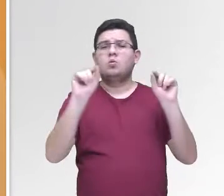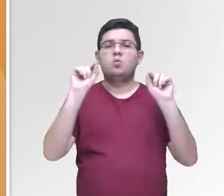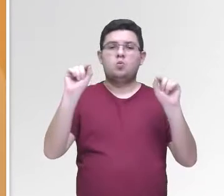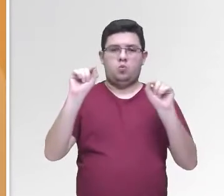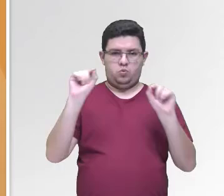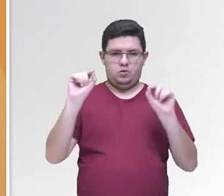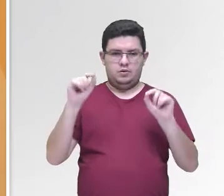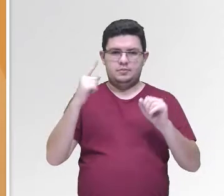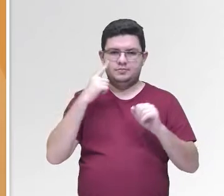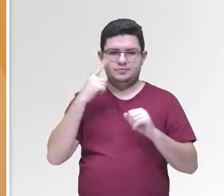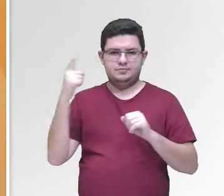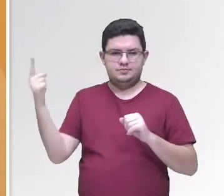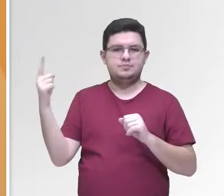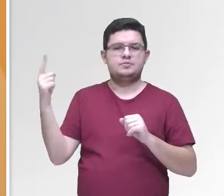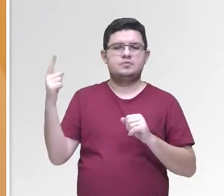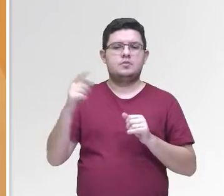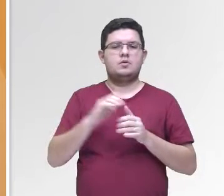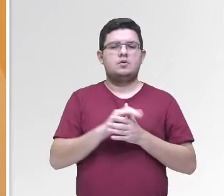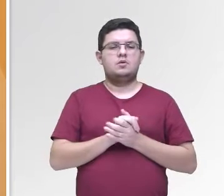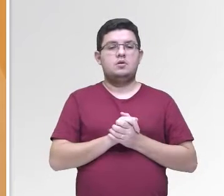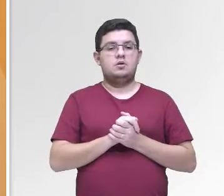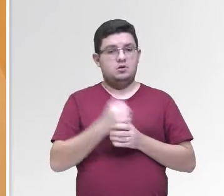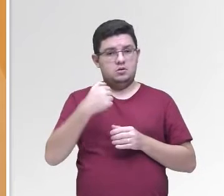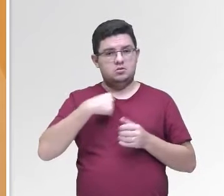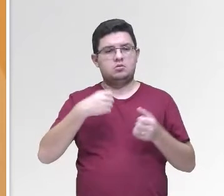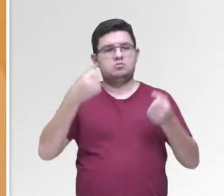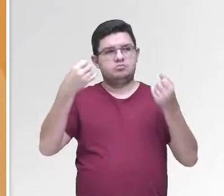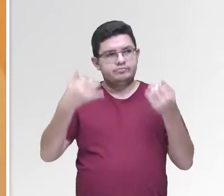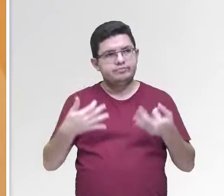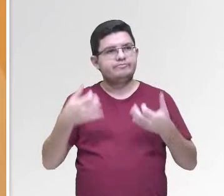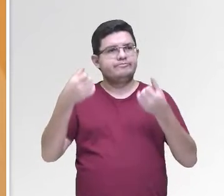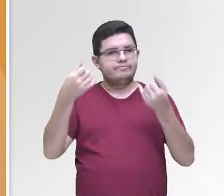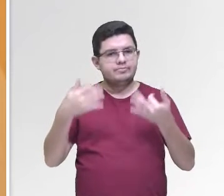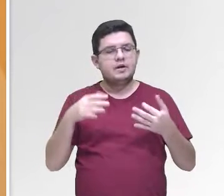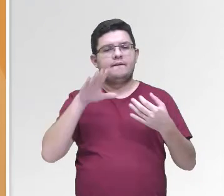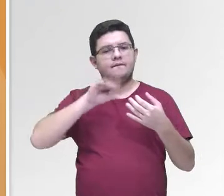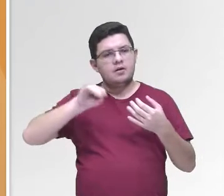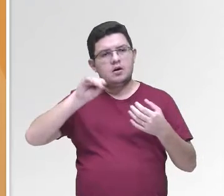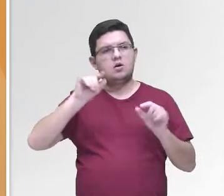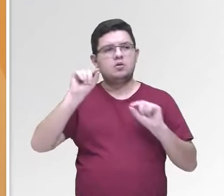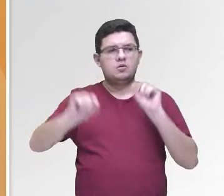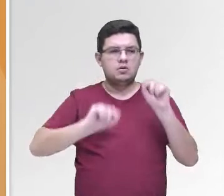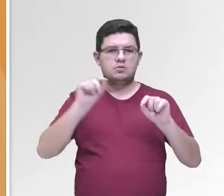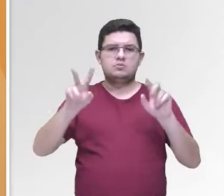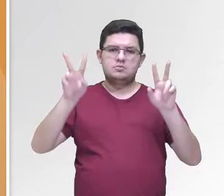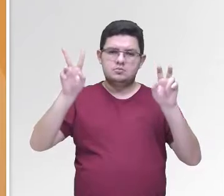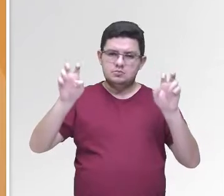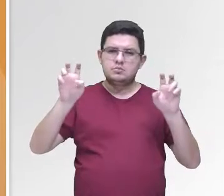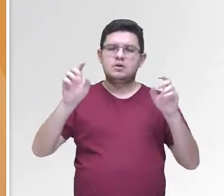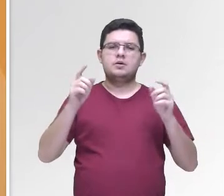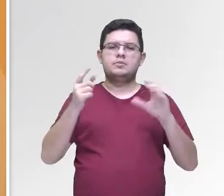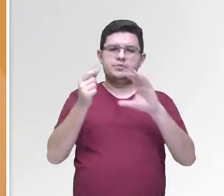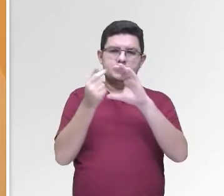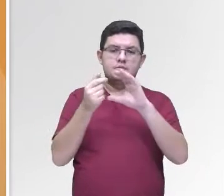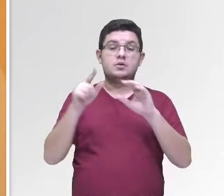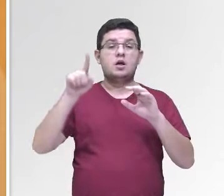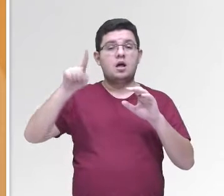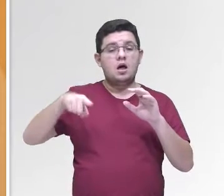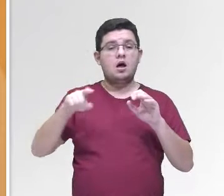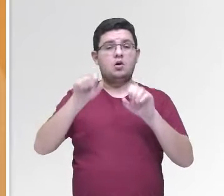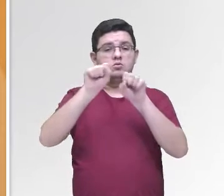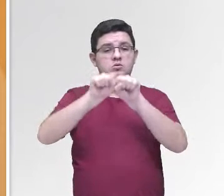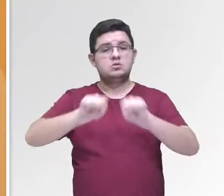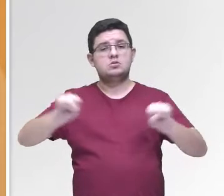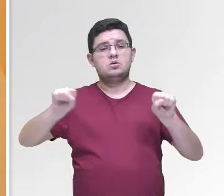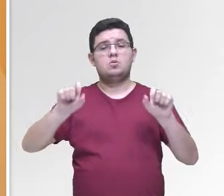é o capitalismo, né? Já que eu estou falando tanto sobre capitalismo. É um sistema, gente, econômico,